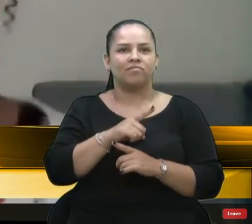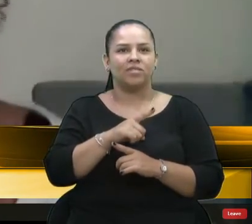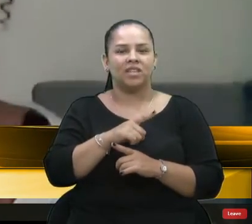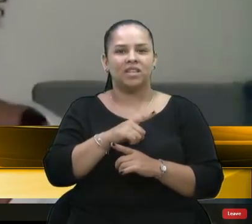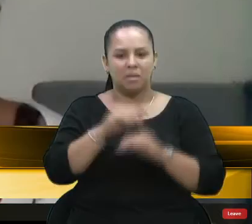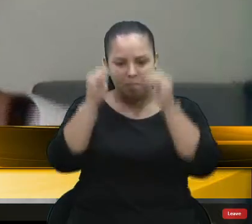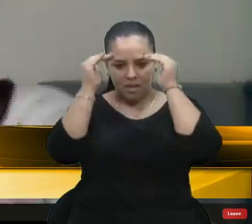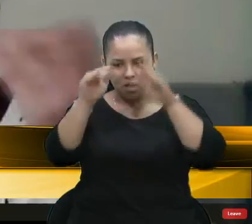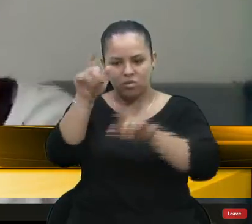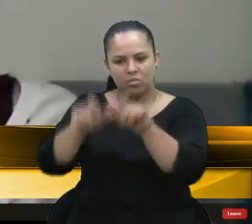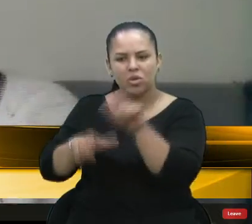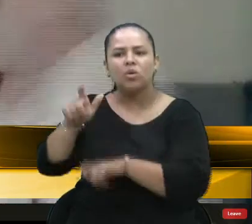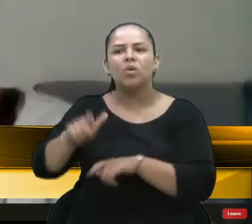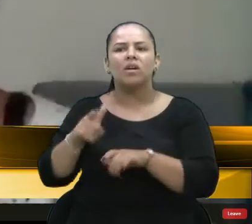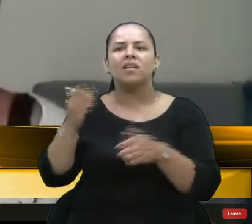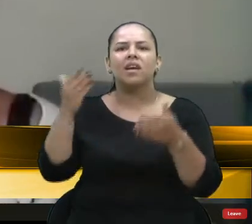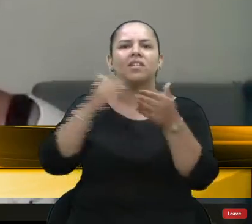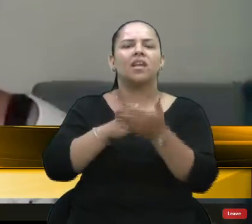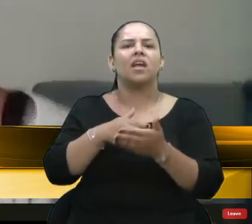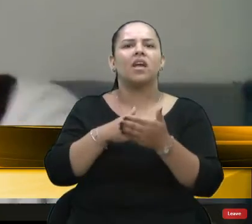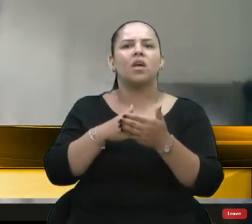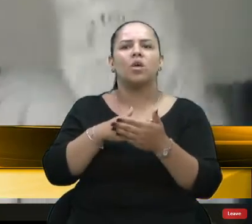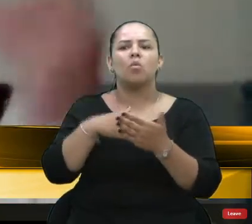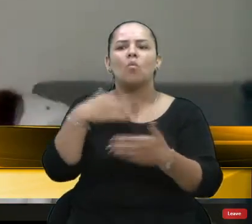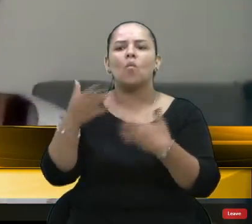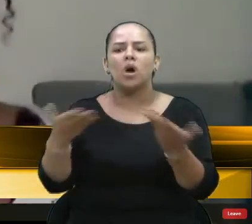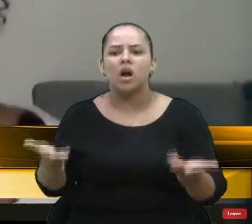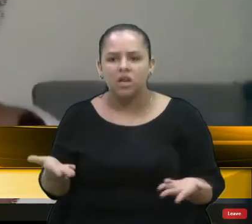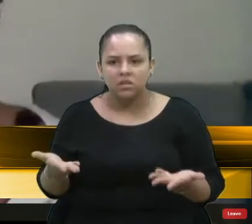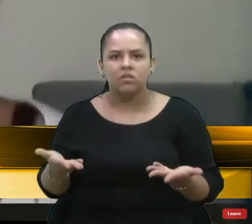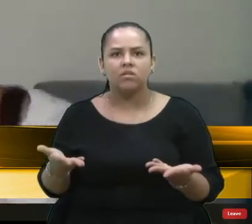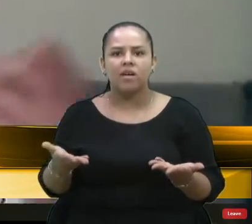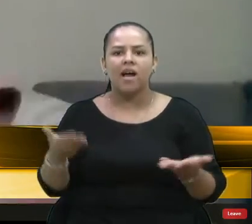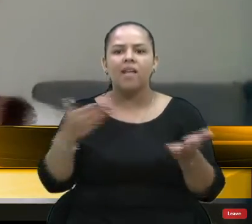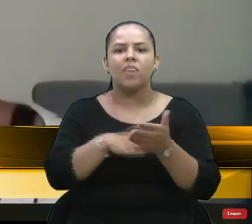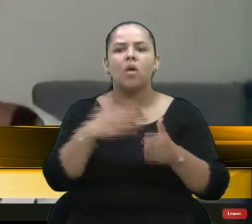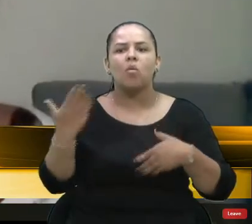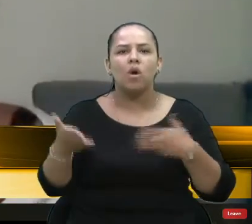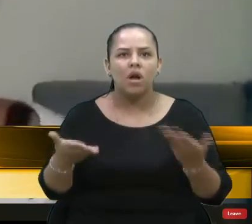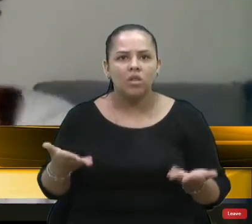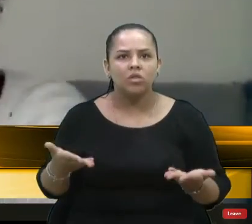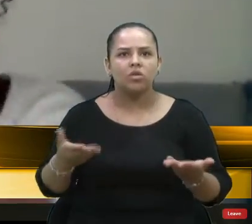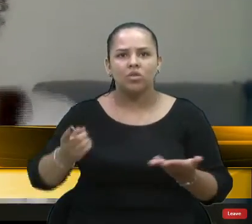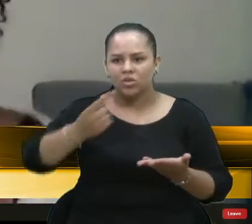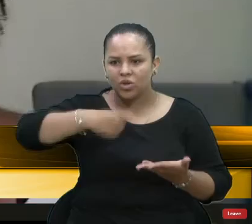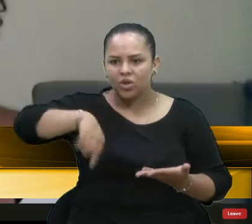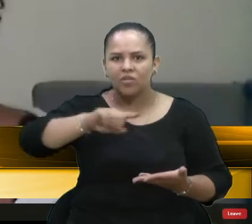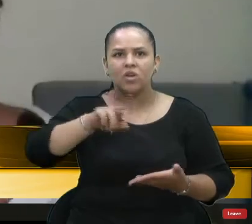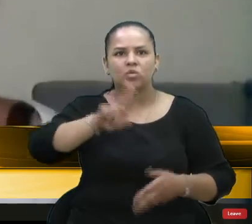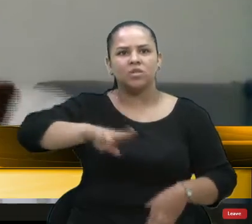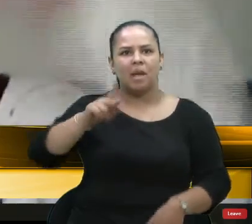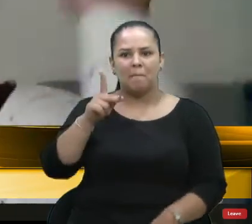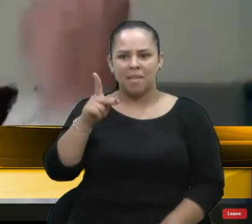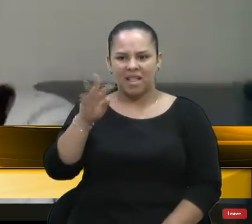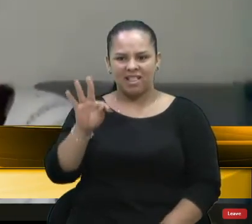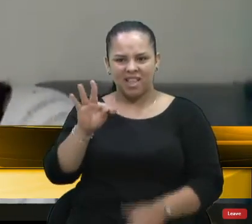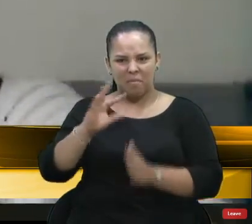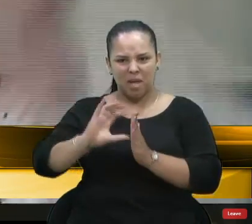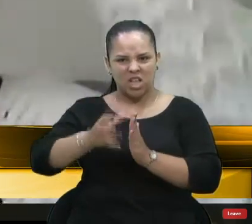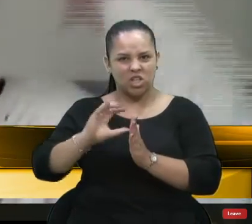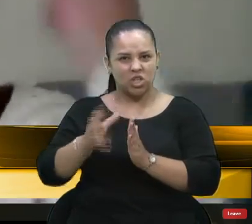até quando? E eu vou pedir muito sinceramente, até quando a gente vai ficar usando o PT PT como desculpa para